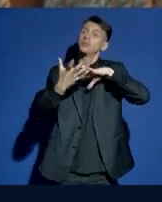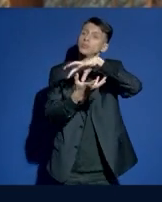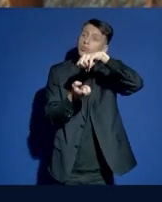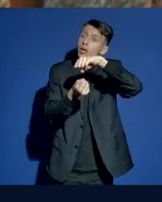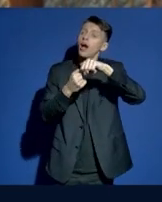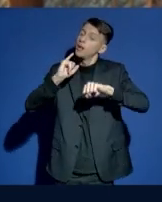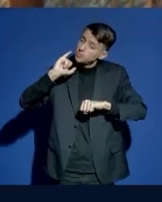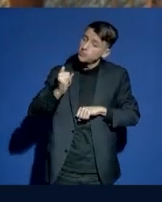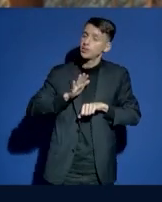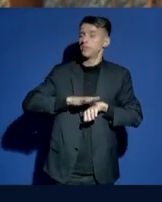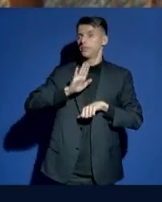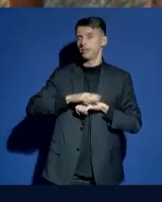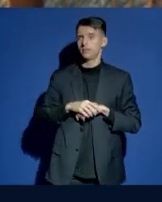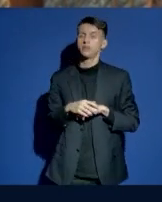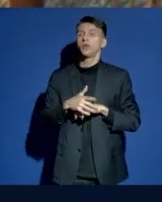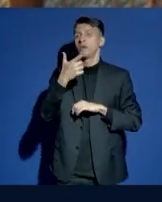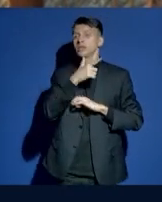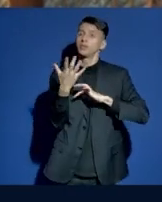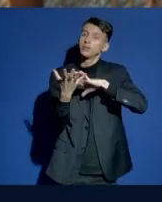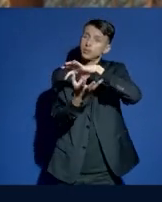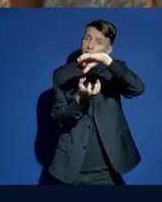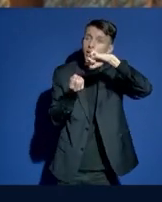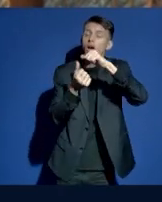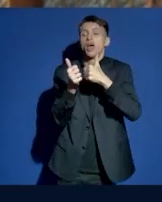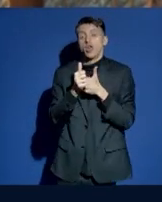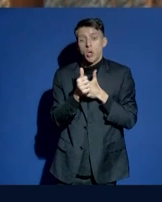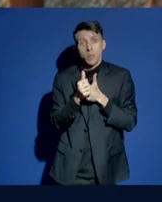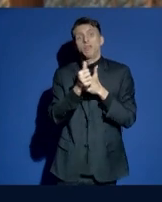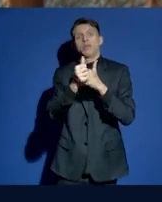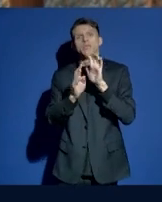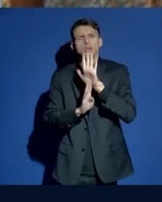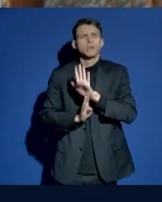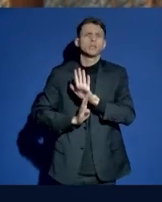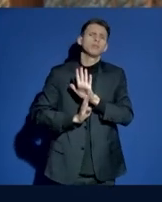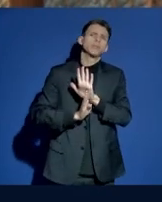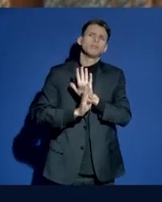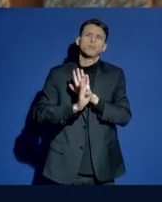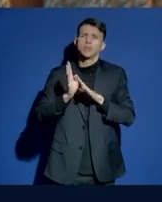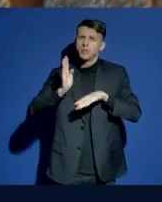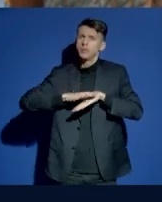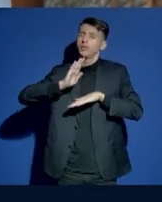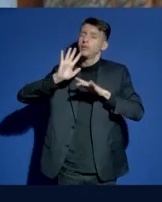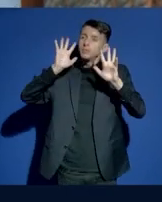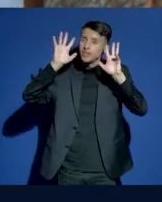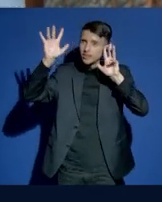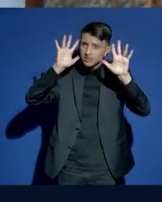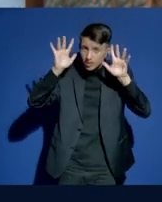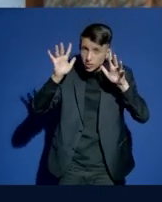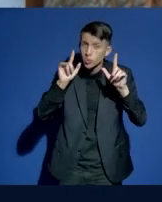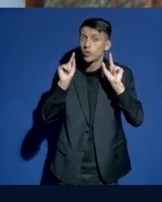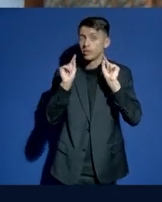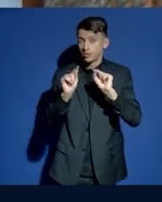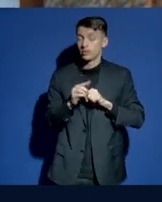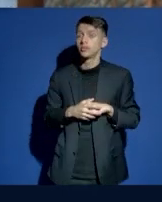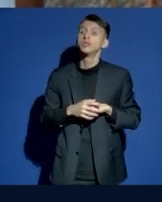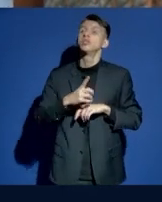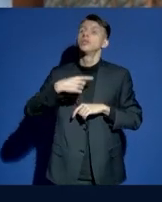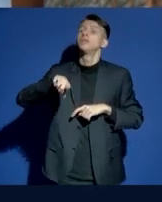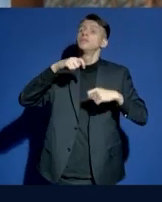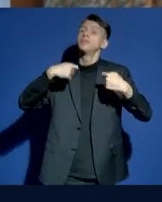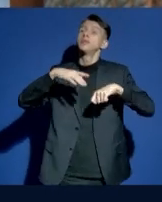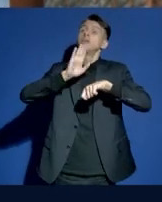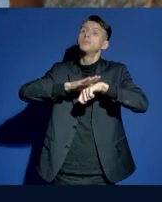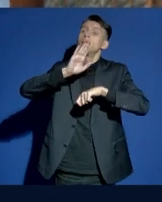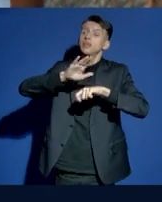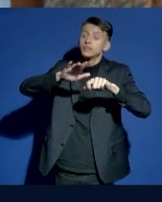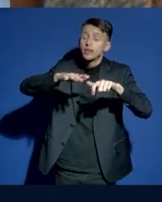porque para acompanhar essa demanda crescente pensando assim a grosso modo teremos que aumentar muito